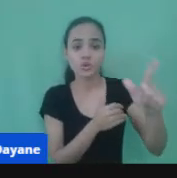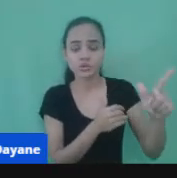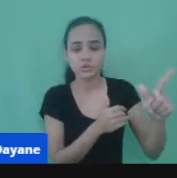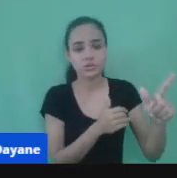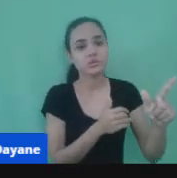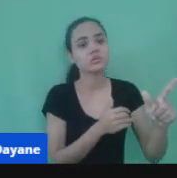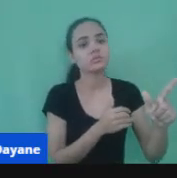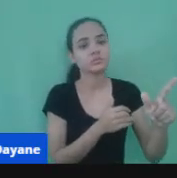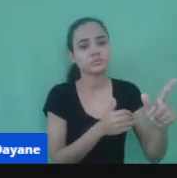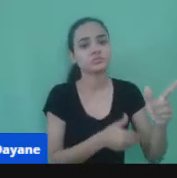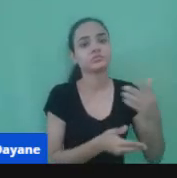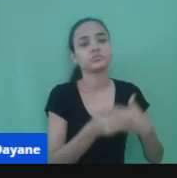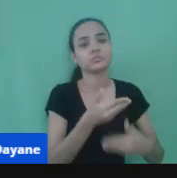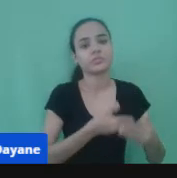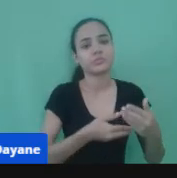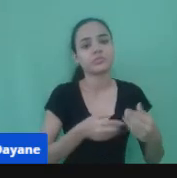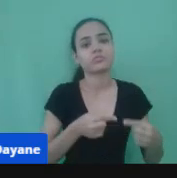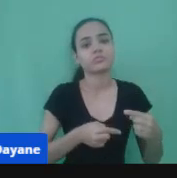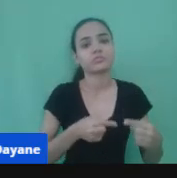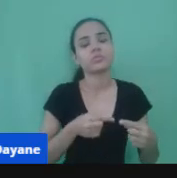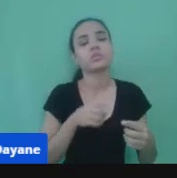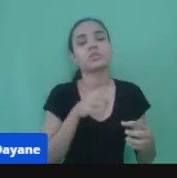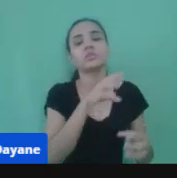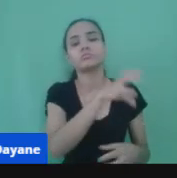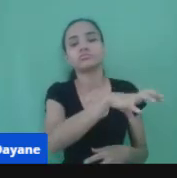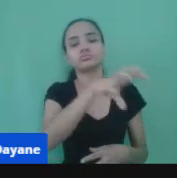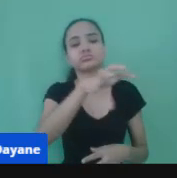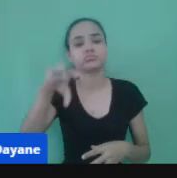Tudo bem? Próximo slide.